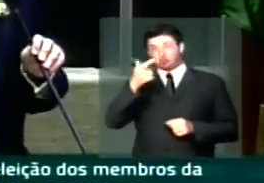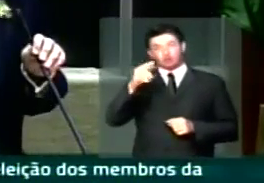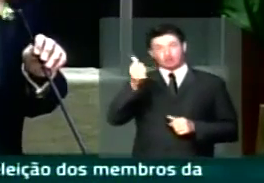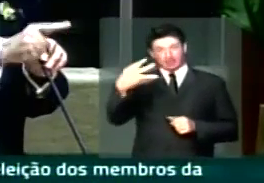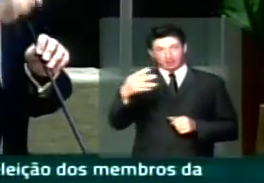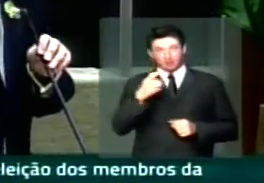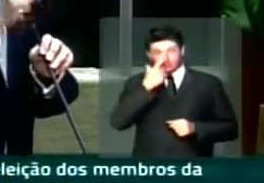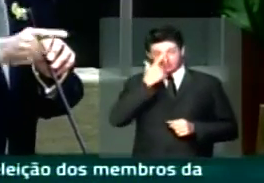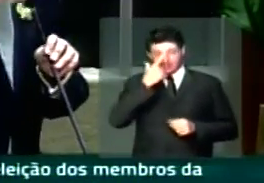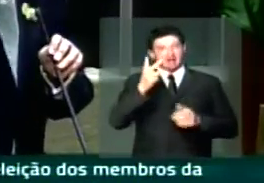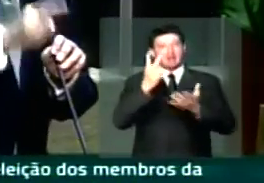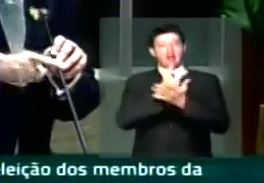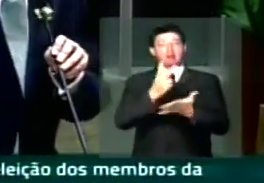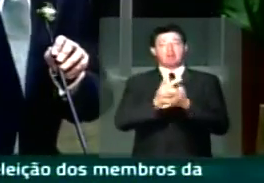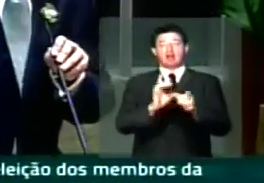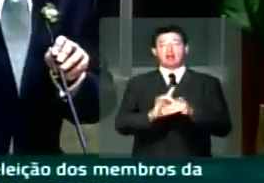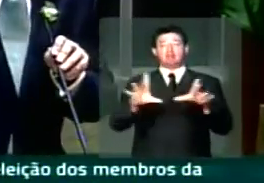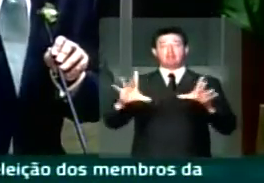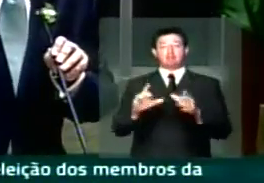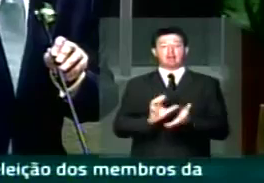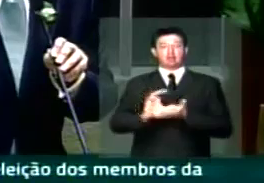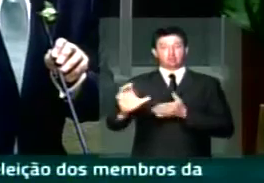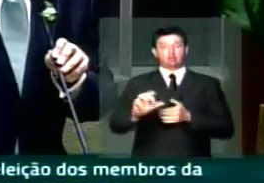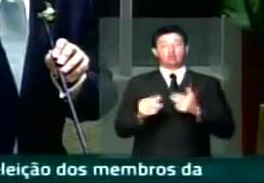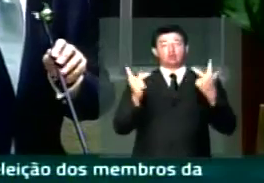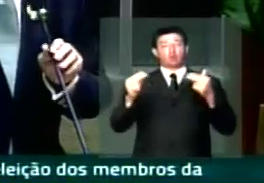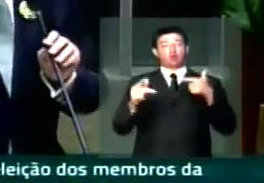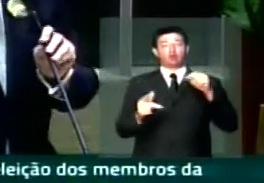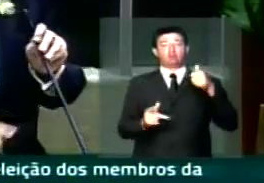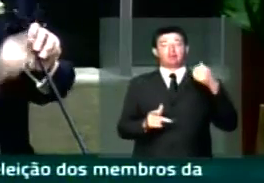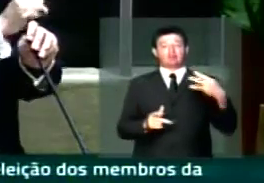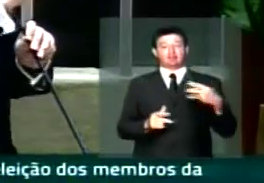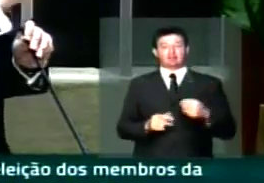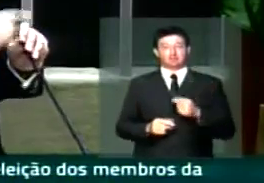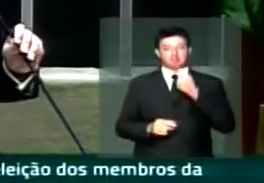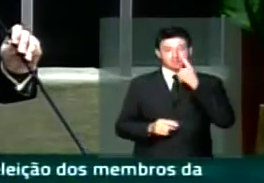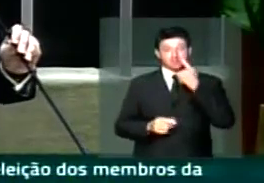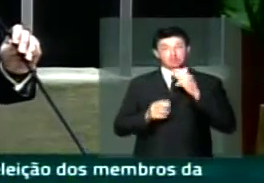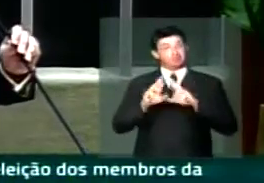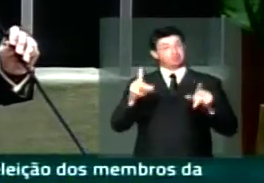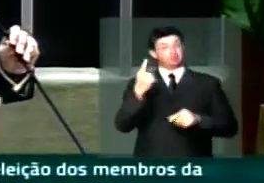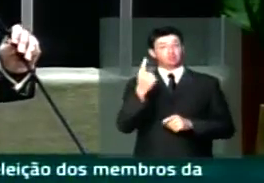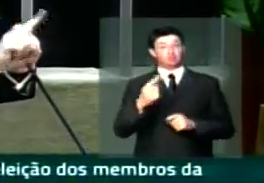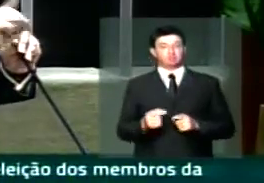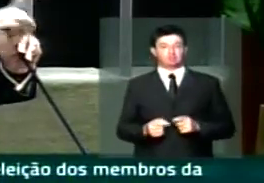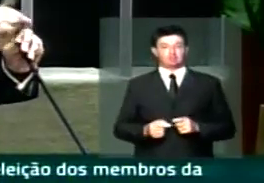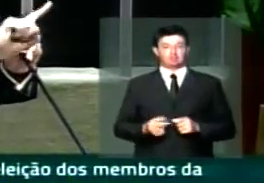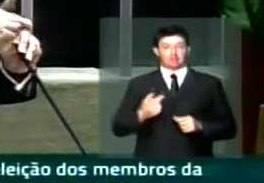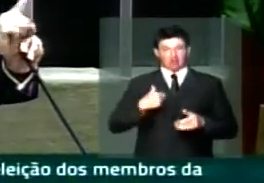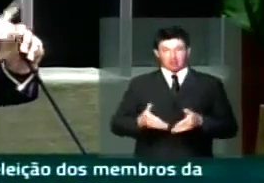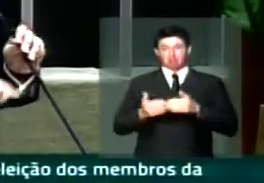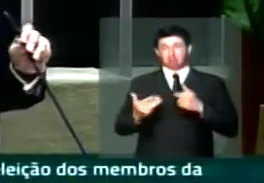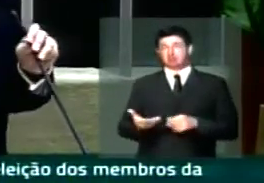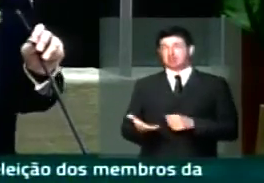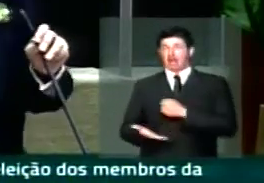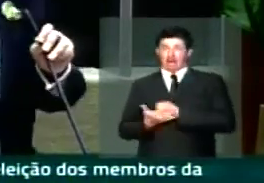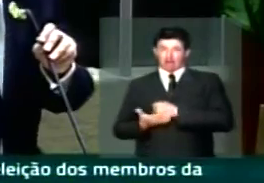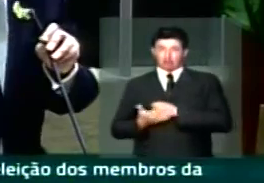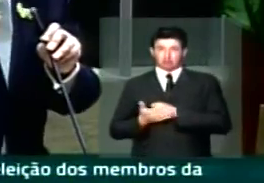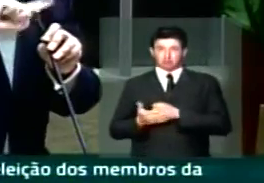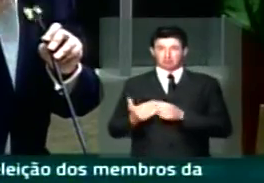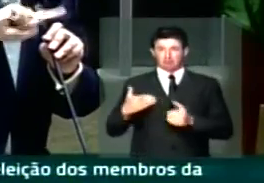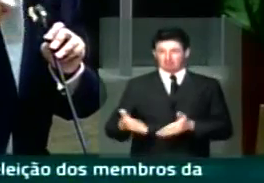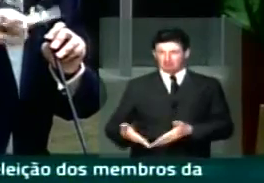2014 a mesma liberação de recursos do que o ano de 2013, com uma única diferença: eu não pedi favor a